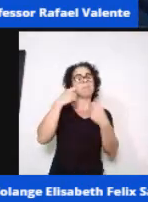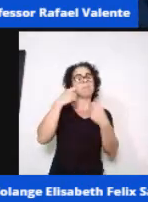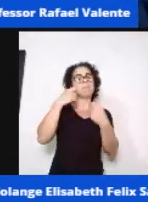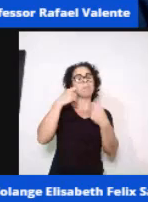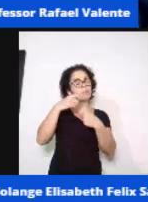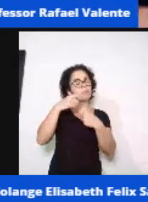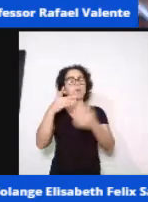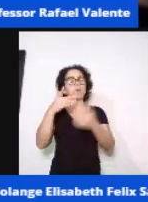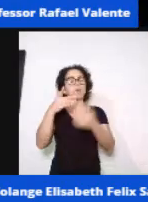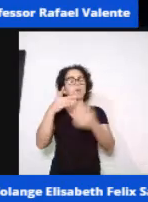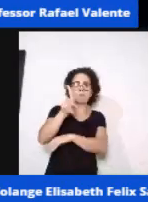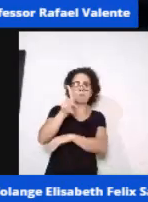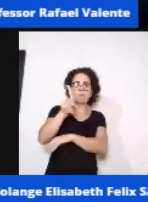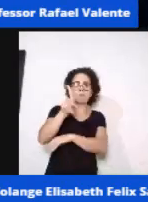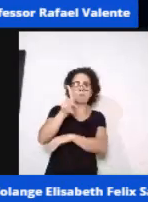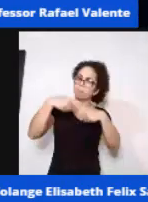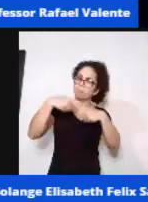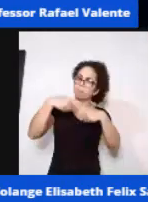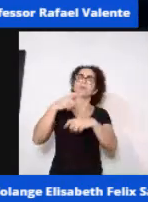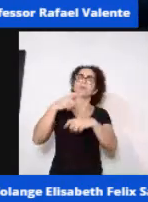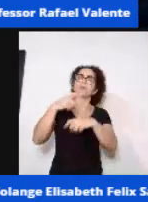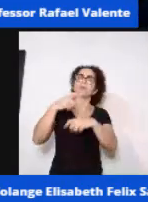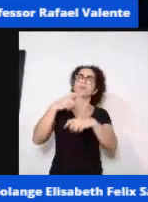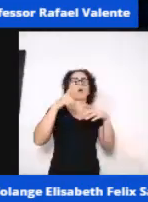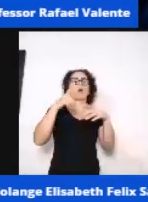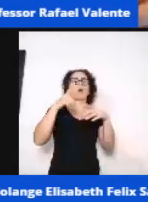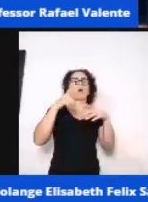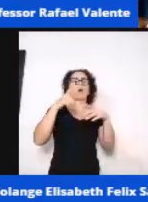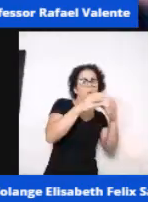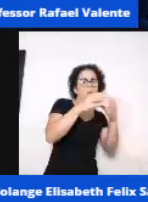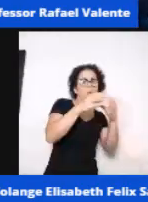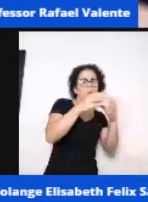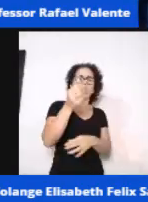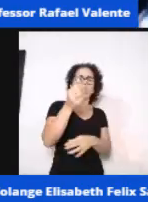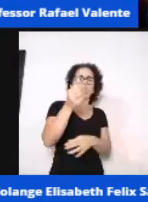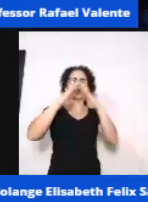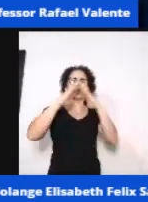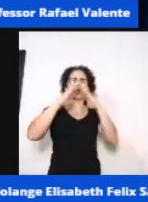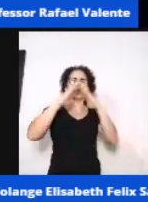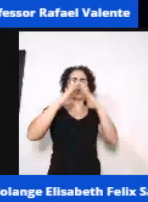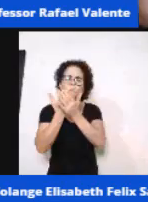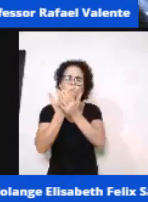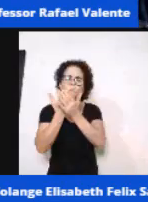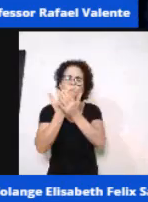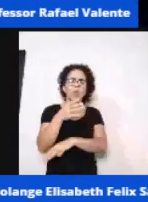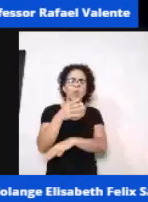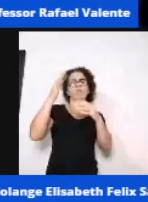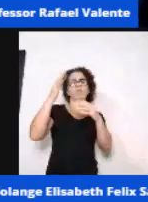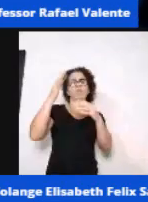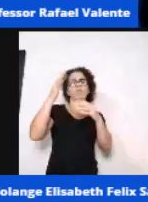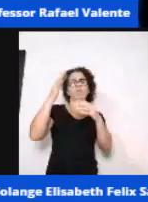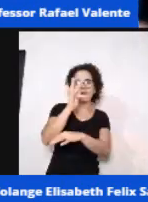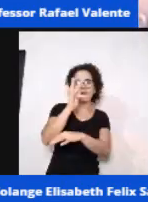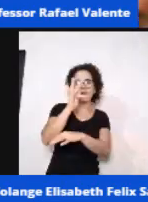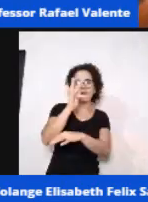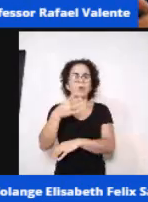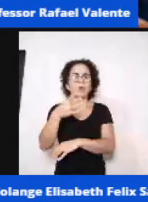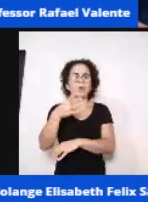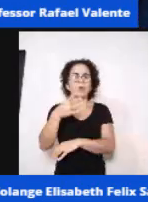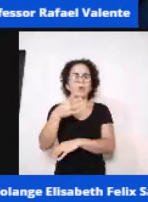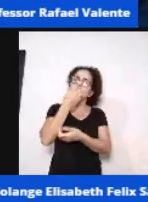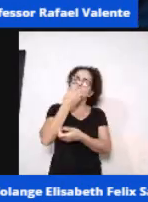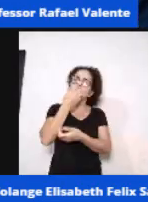turma nova, uma sala nova, um emprego novo, uma universidade nova, uma escola nova. Isso é bom, isso faz bem pra gente, né?